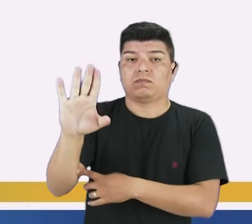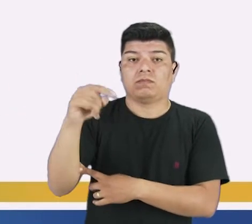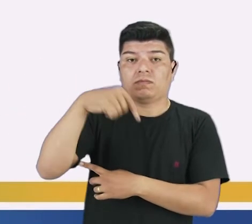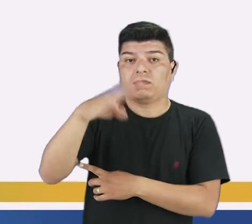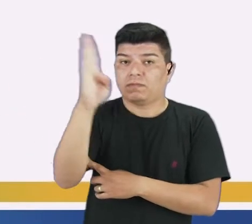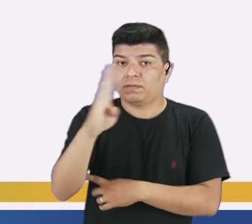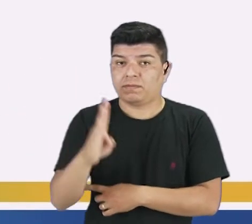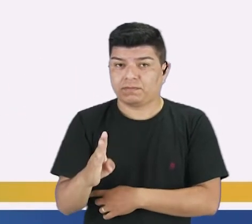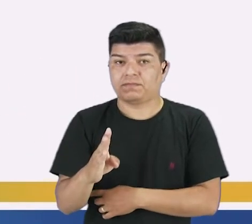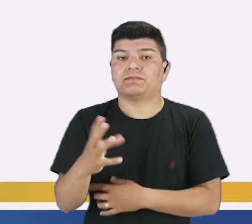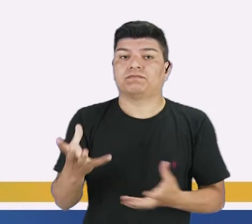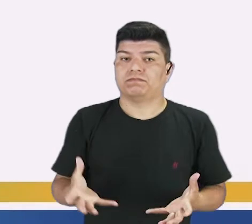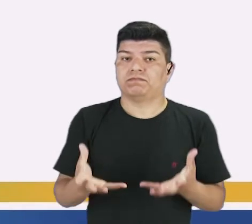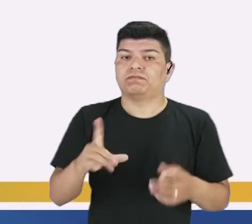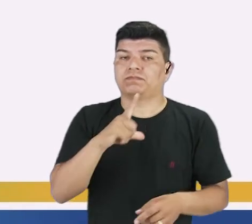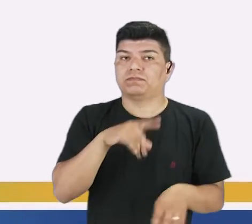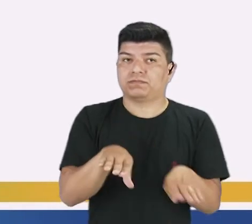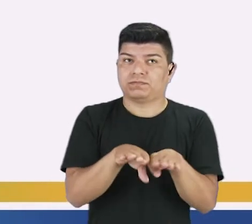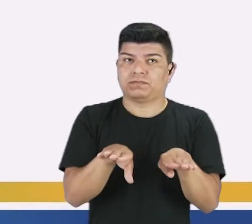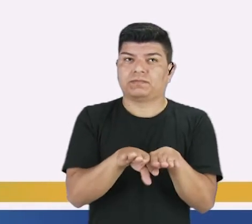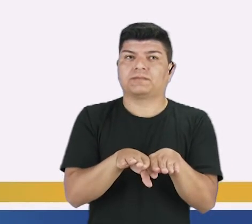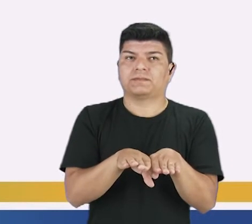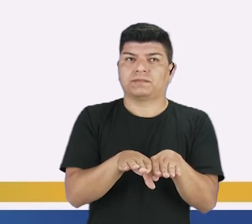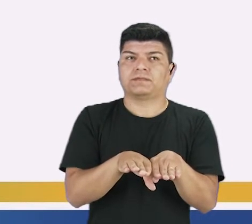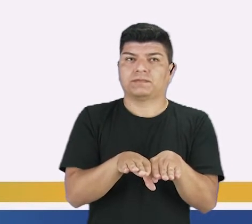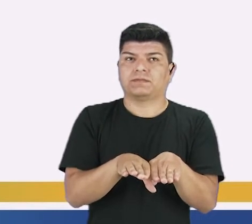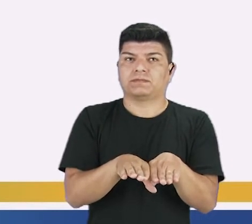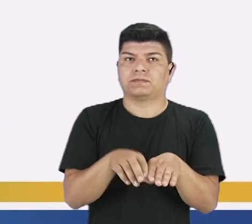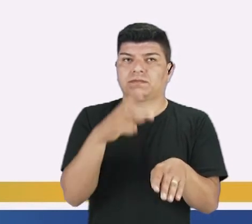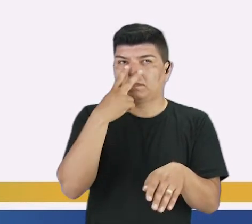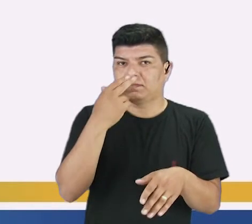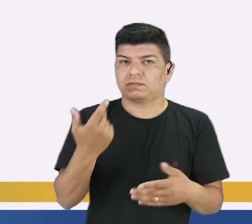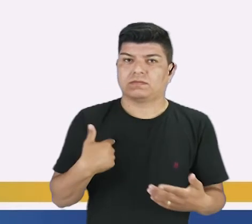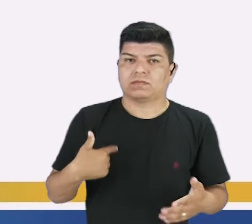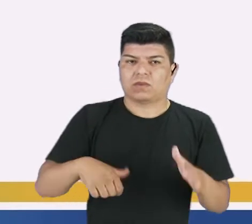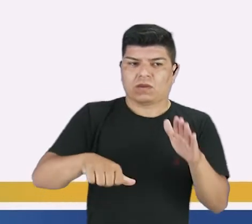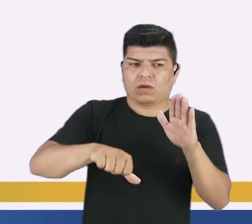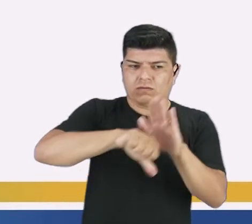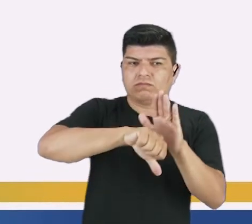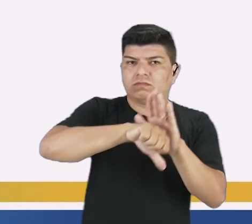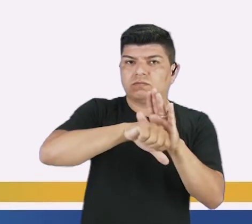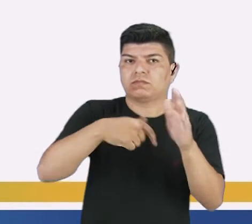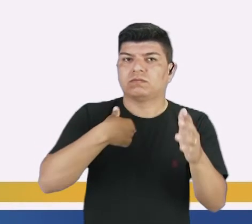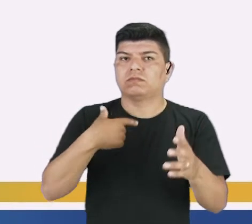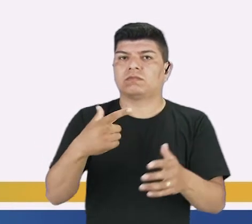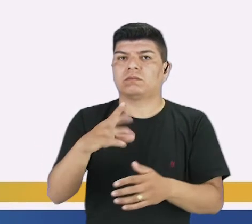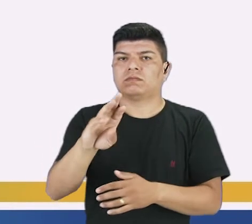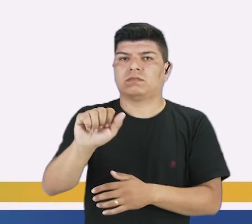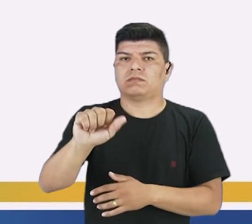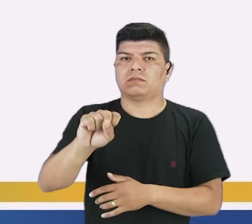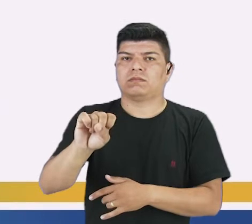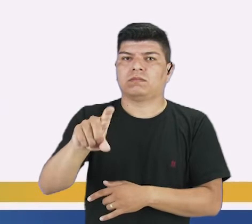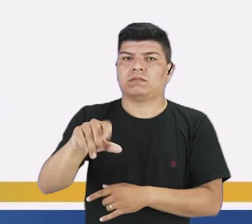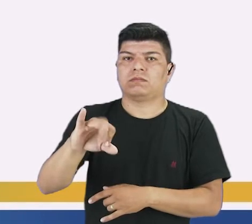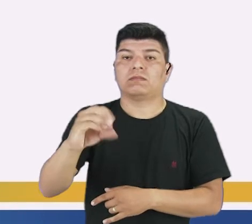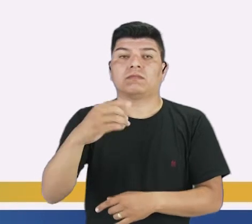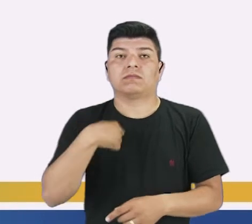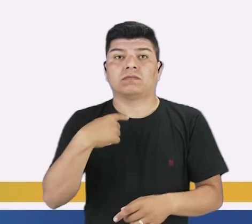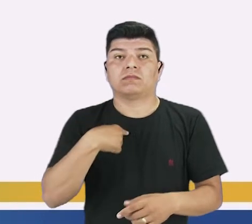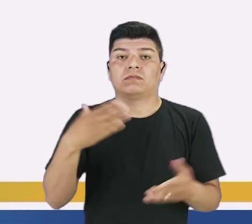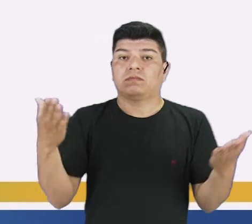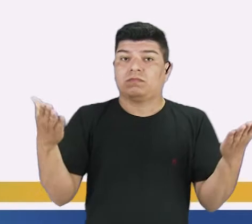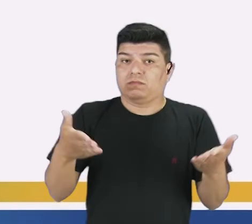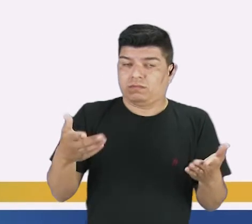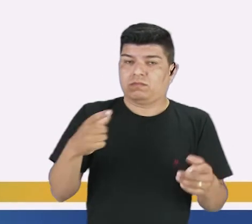Brasil também com as suas influências, tá bom? O Crime do Padre Amaro na Europa, o Primo Basílio, aqui a grande obra